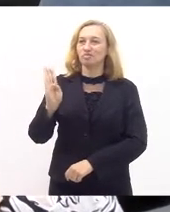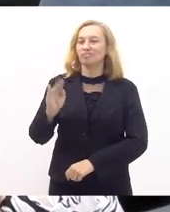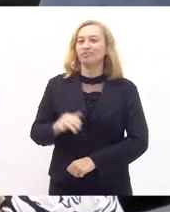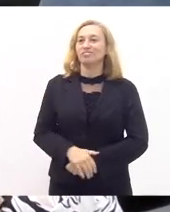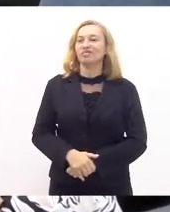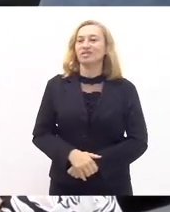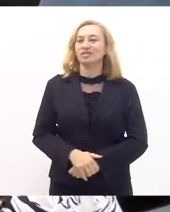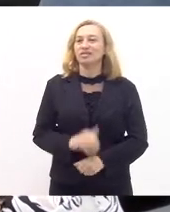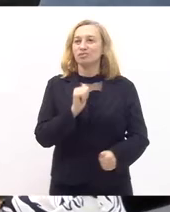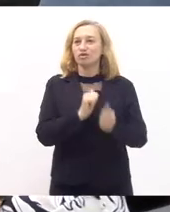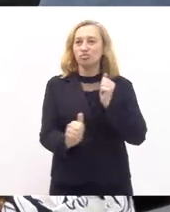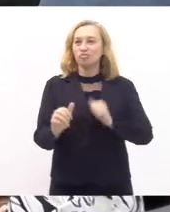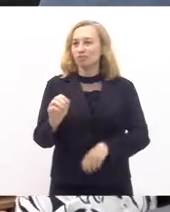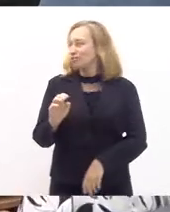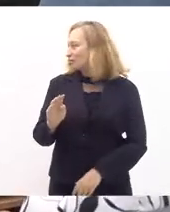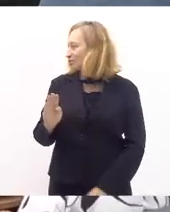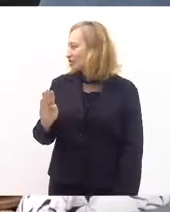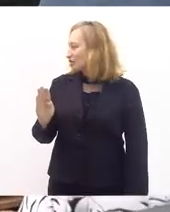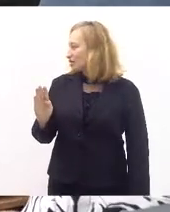Você é